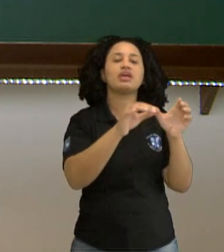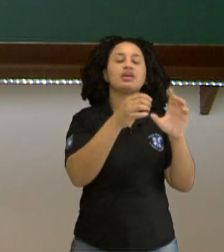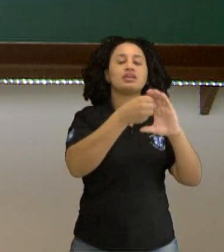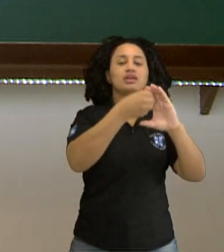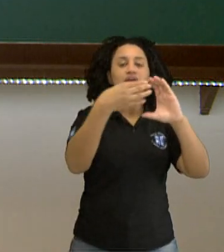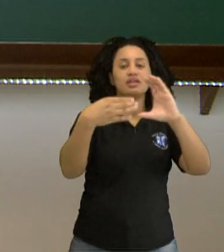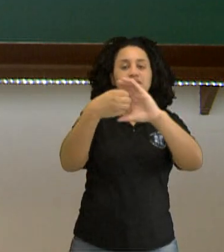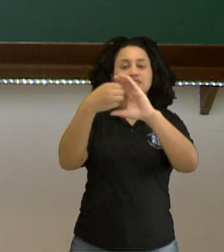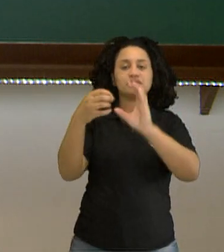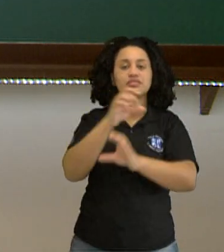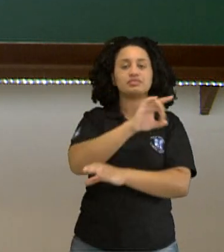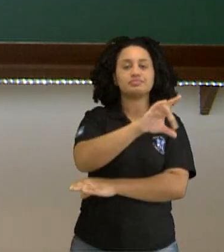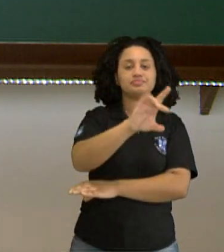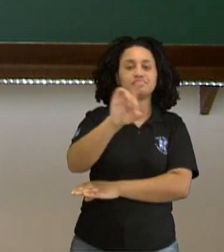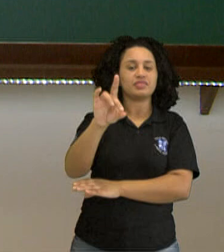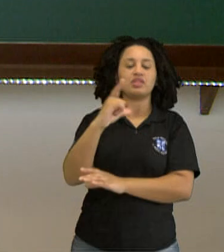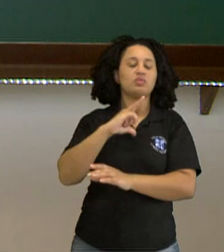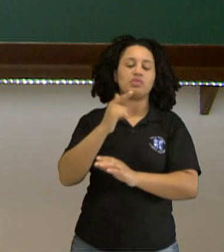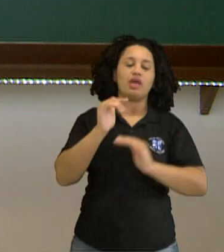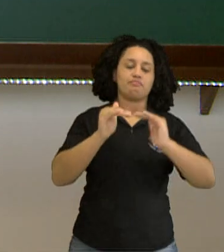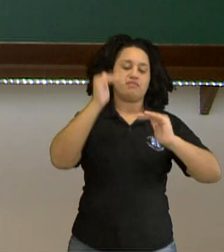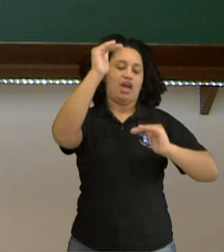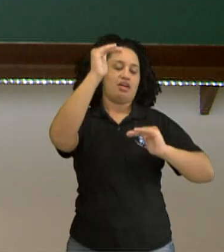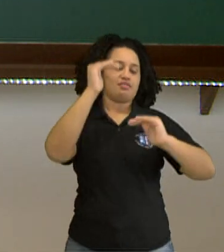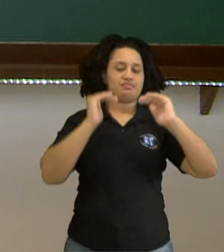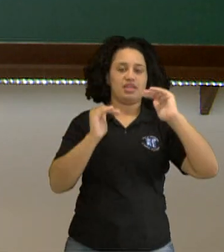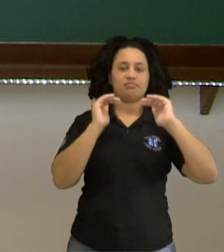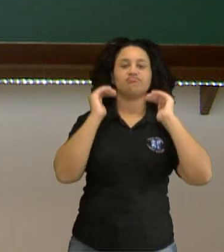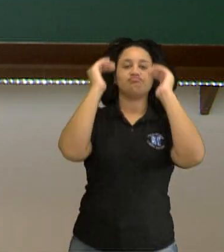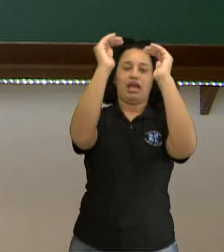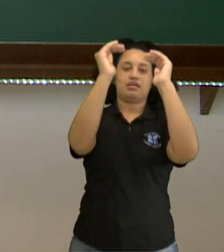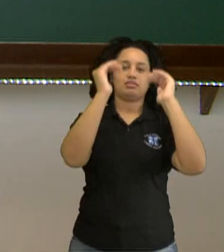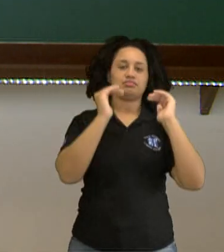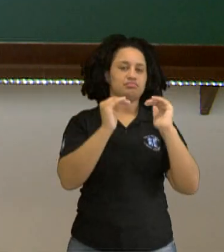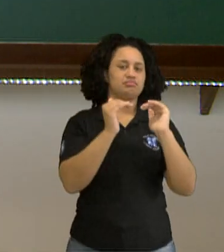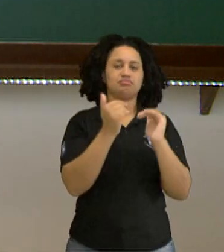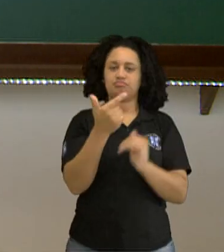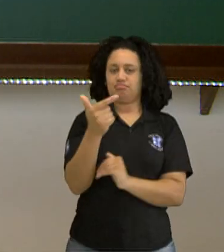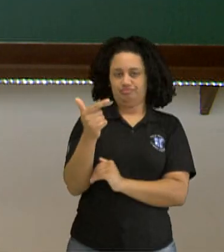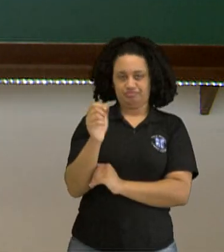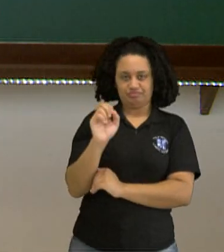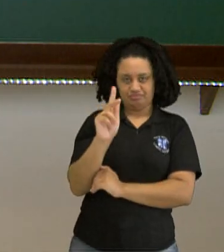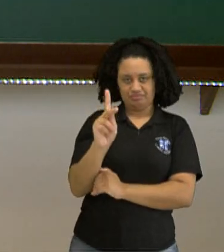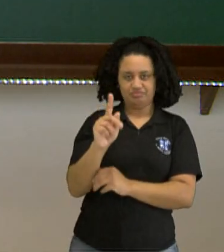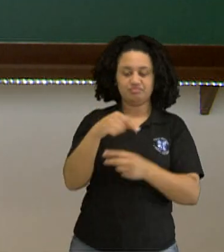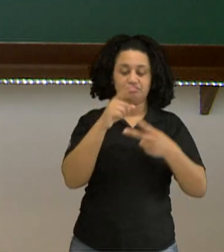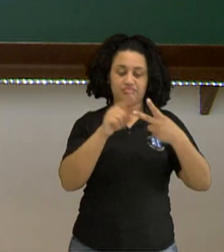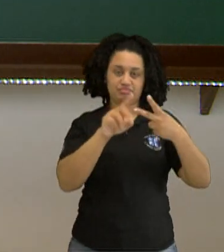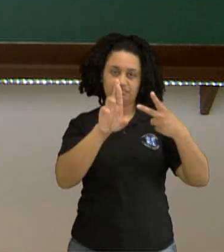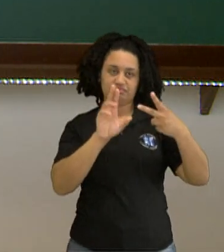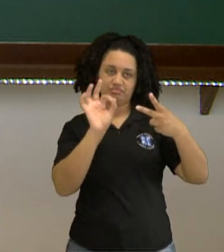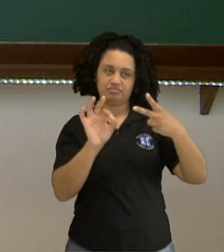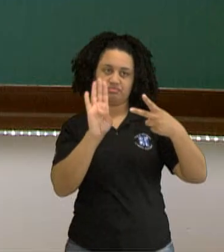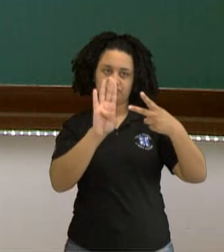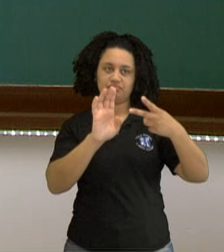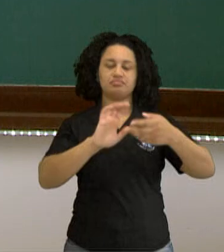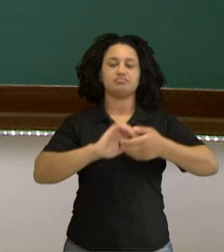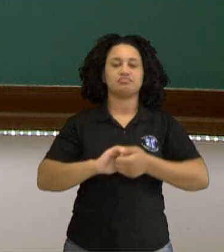particularidades. Ela não tem grau de hierarquia, de superioridades. Beleza? Vamos